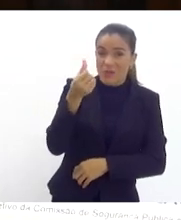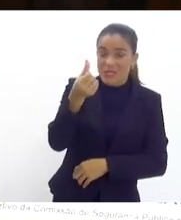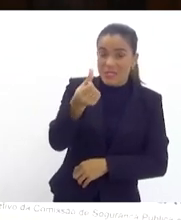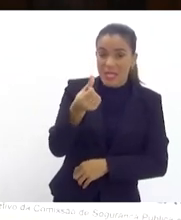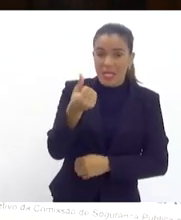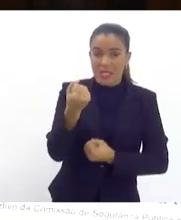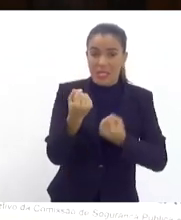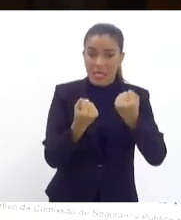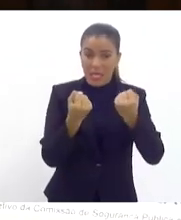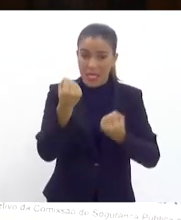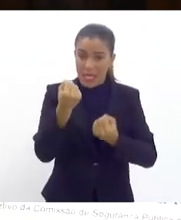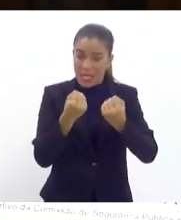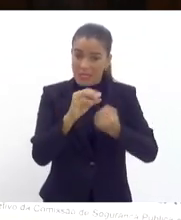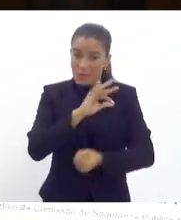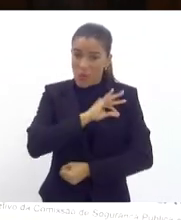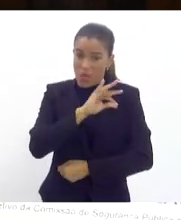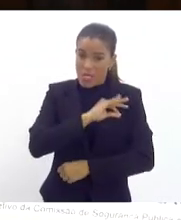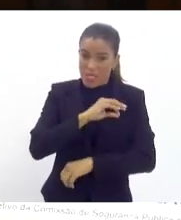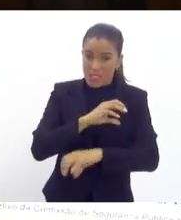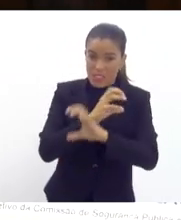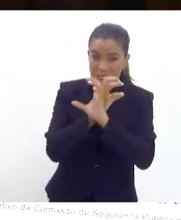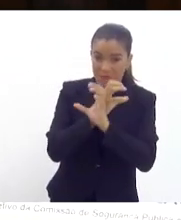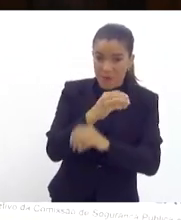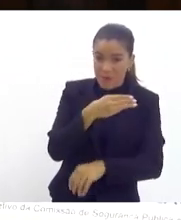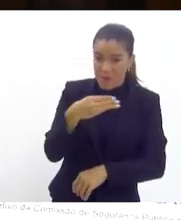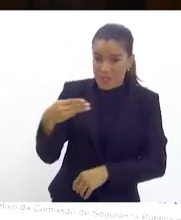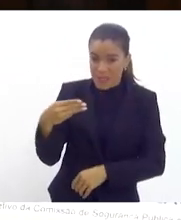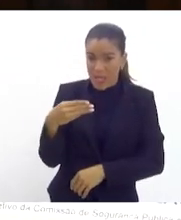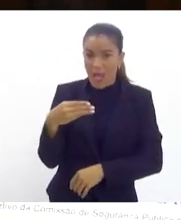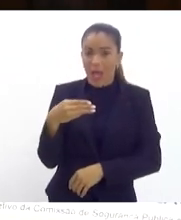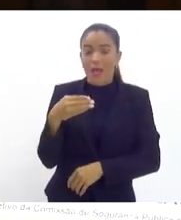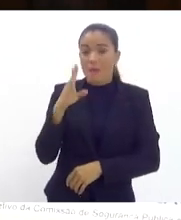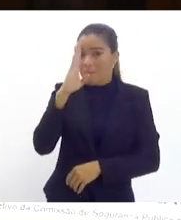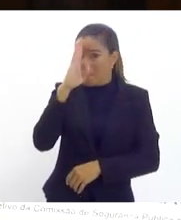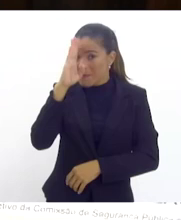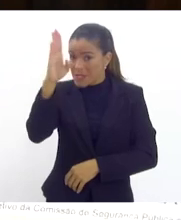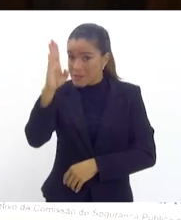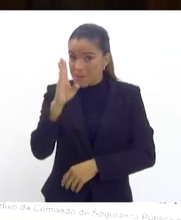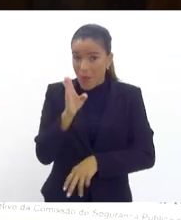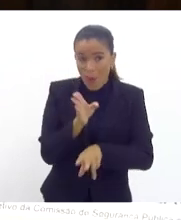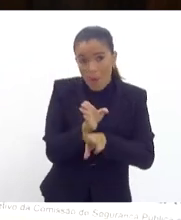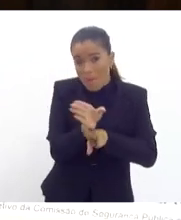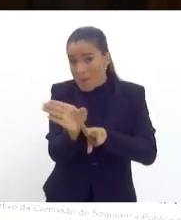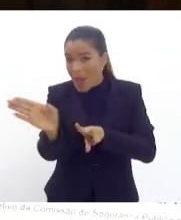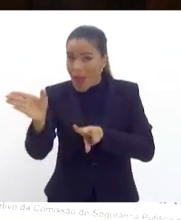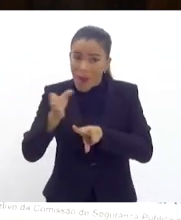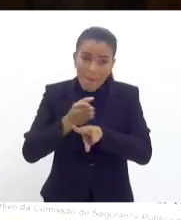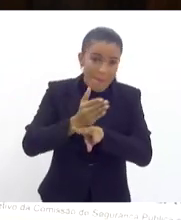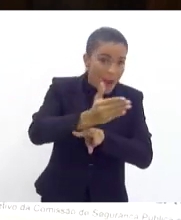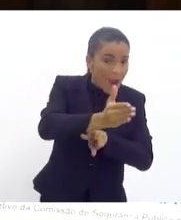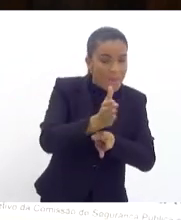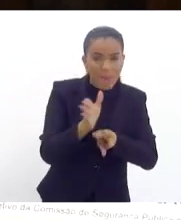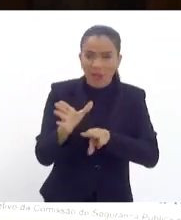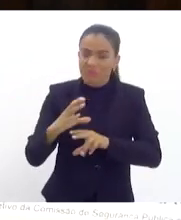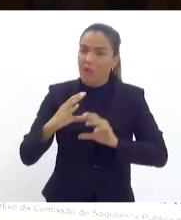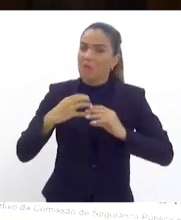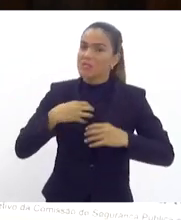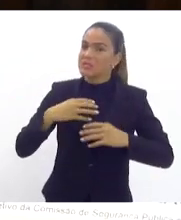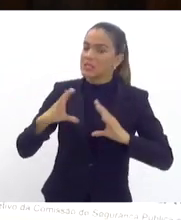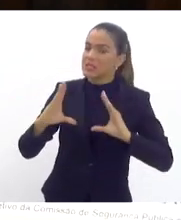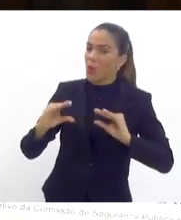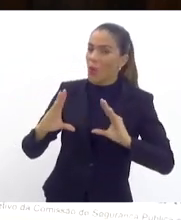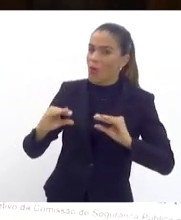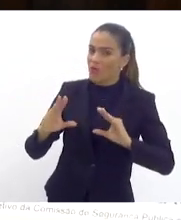da Polícia Militar da Polícia Civil caminhando juntas nas principais artérias do bairro isso dá um conforto e uma sensação de segurança para o morador